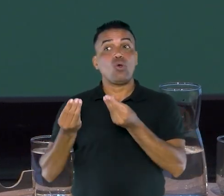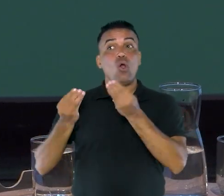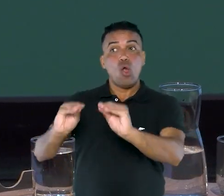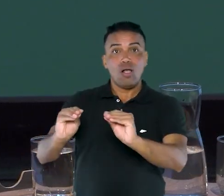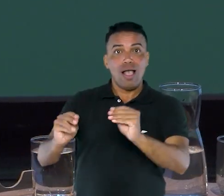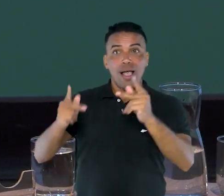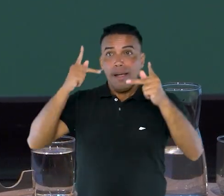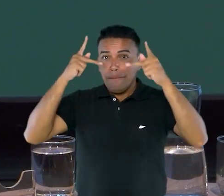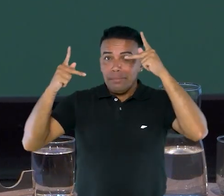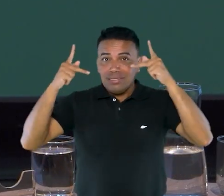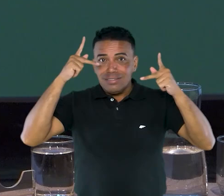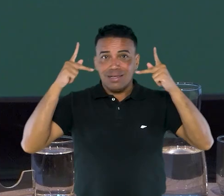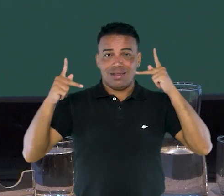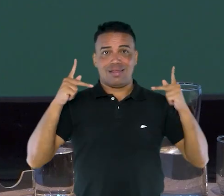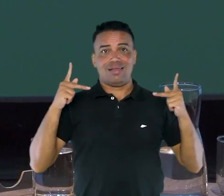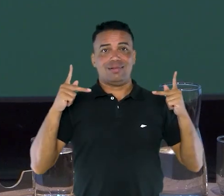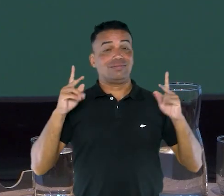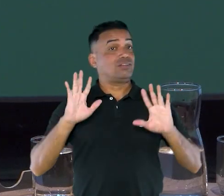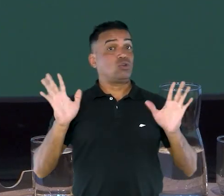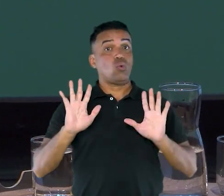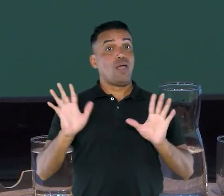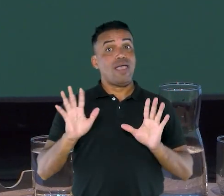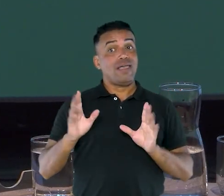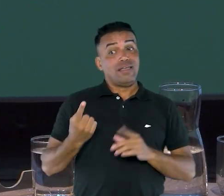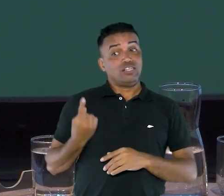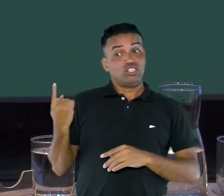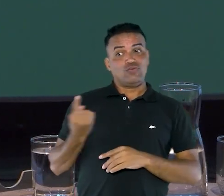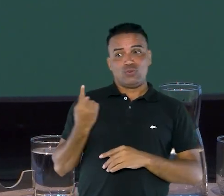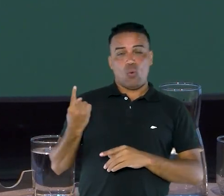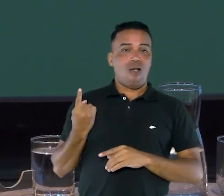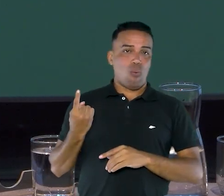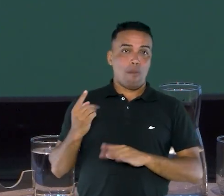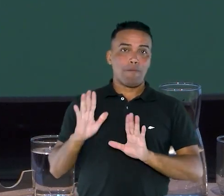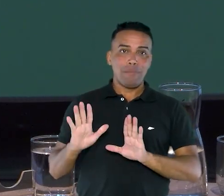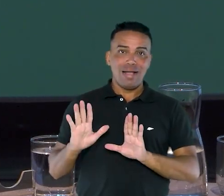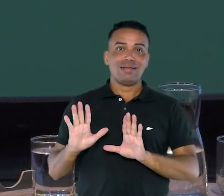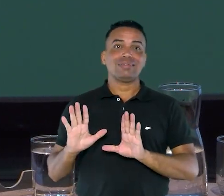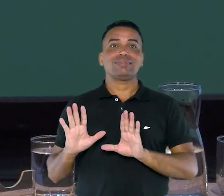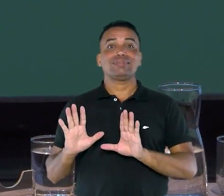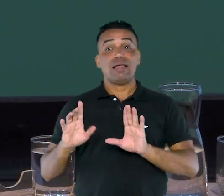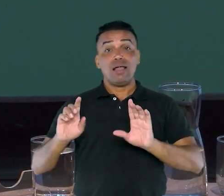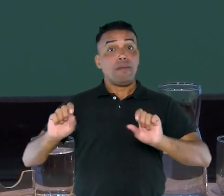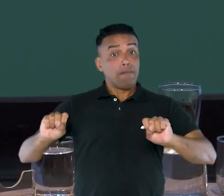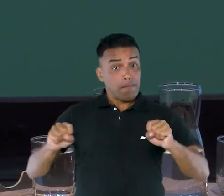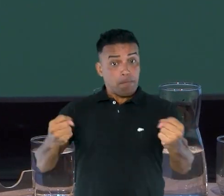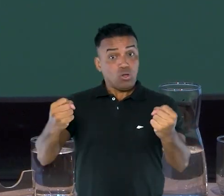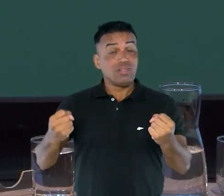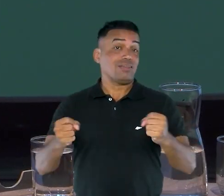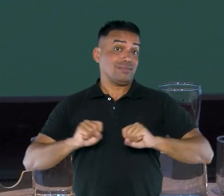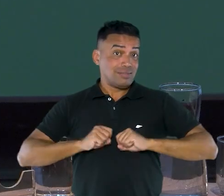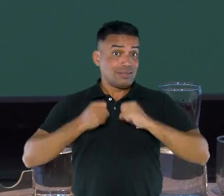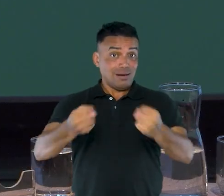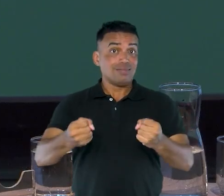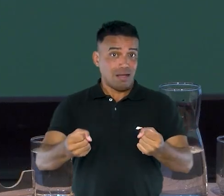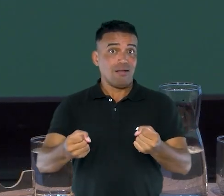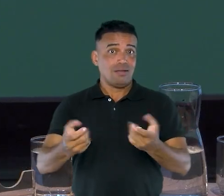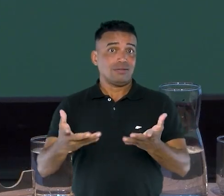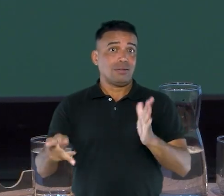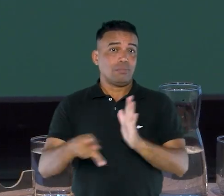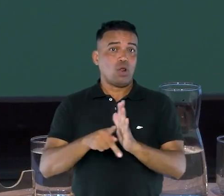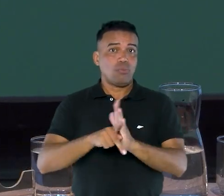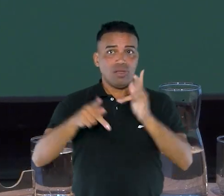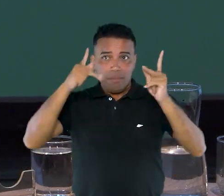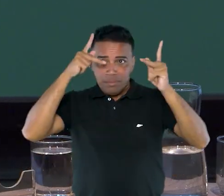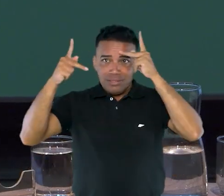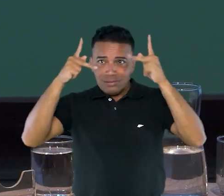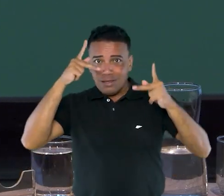psicanálise. Cada vez, nunca fui da clínica individual só, mas cada vez mais como potencializar essa ferramenta tão